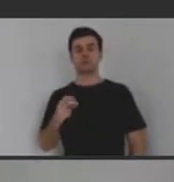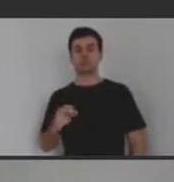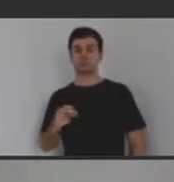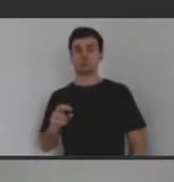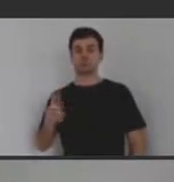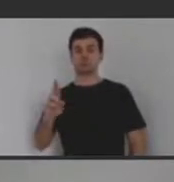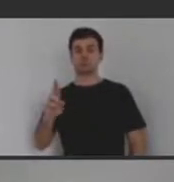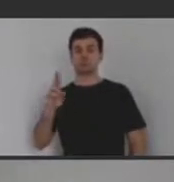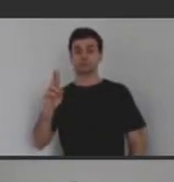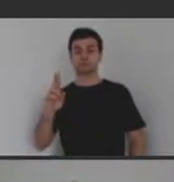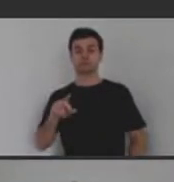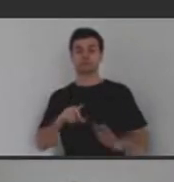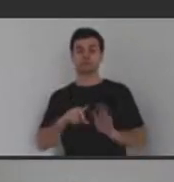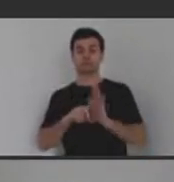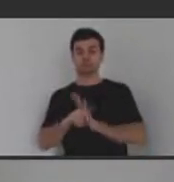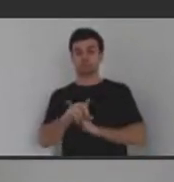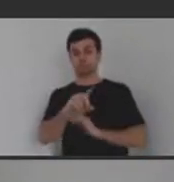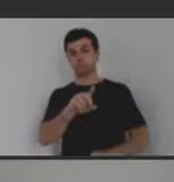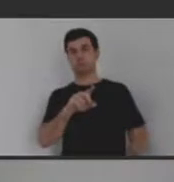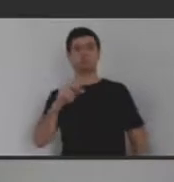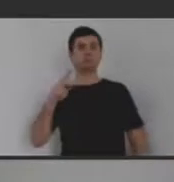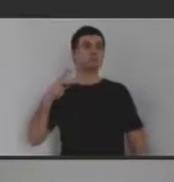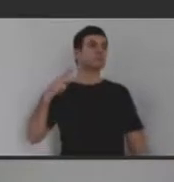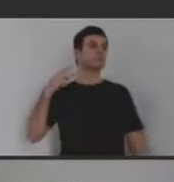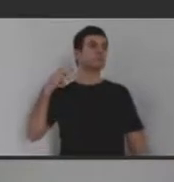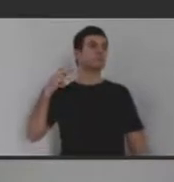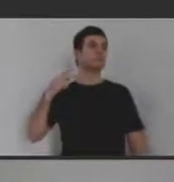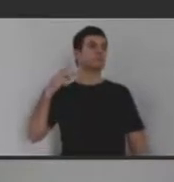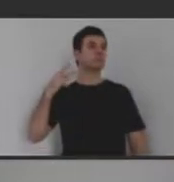eu pergunto se algum vereador gostaria de